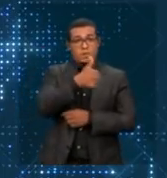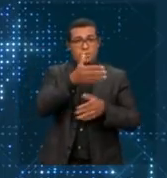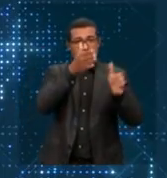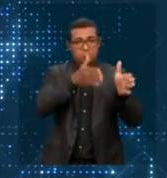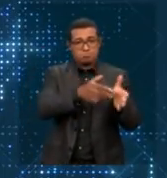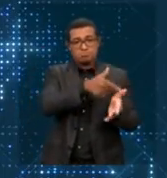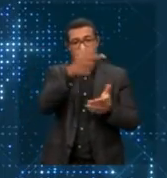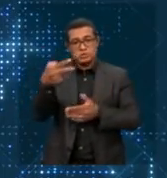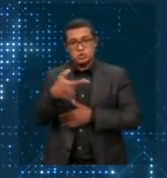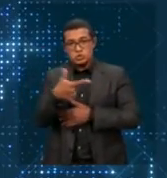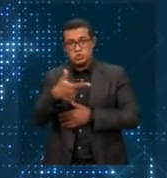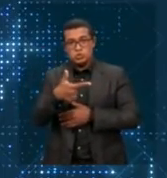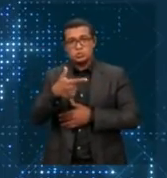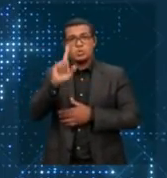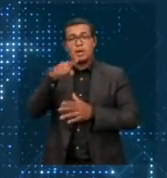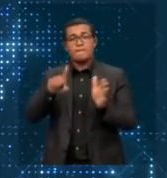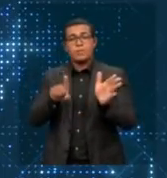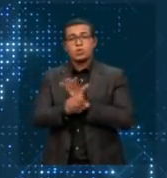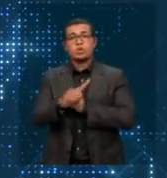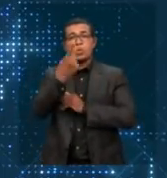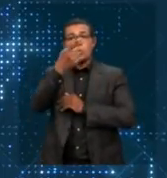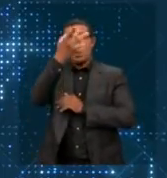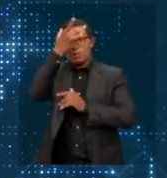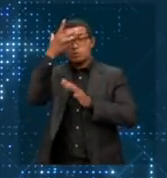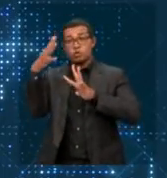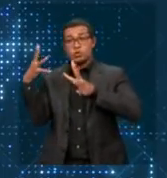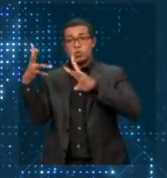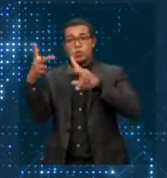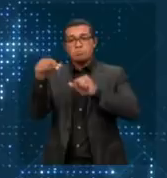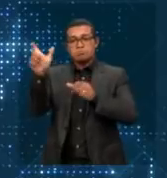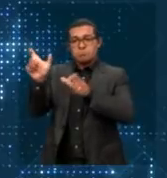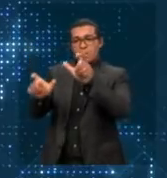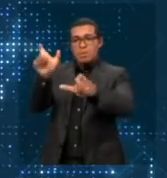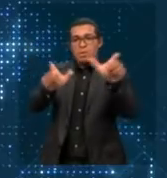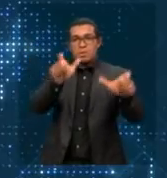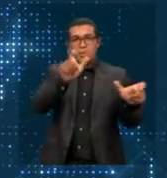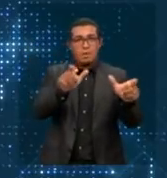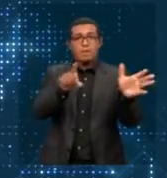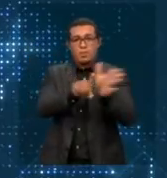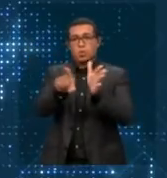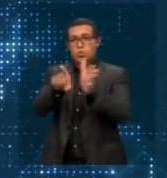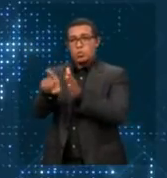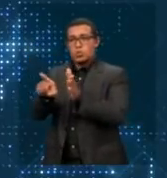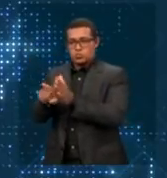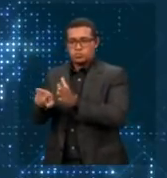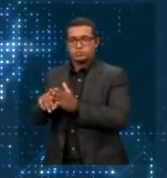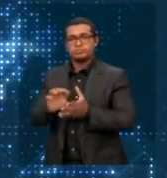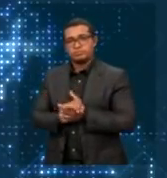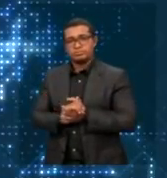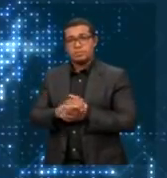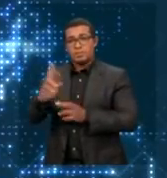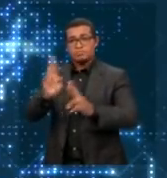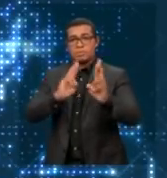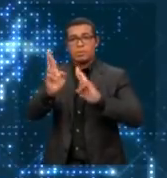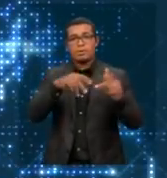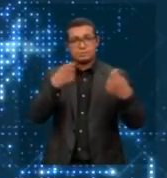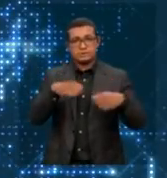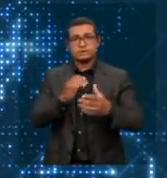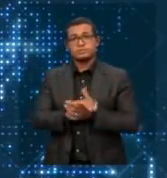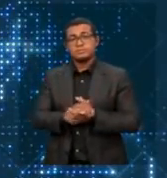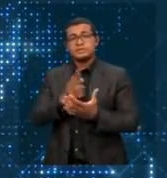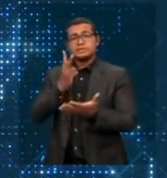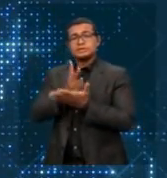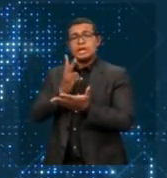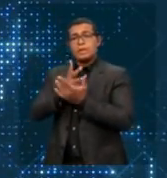e todos os candidatos terão que ser questionados uma vez cada candidato terá que perguntar sempre há quem